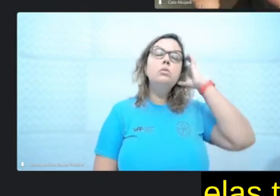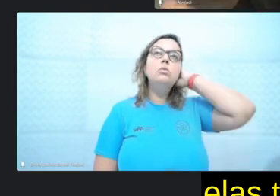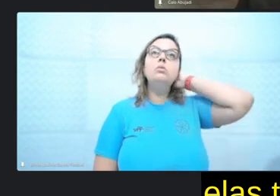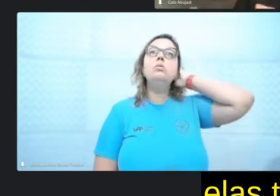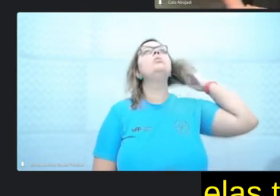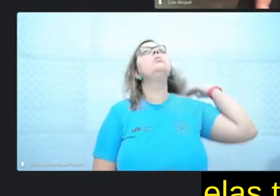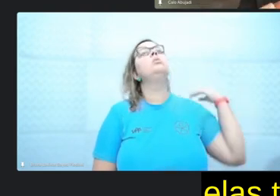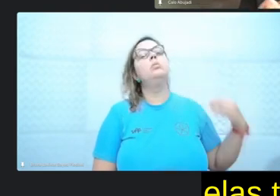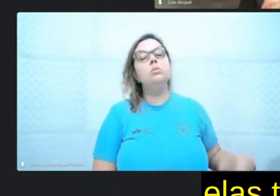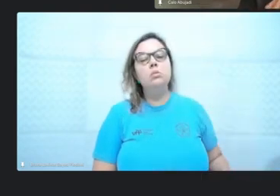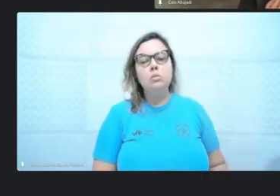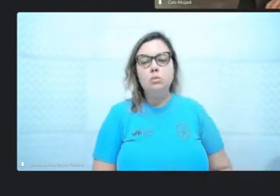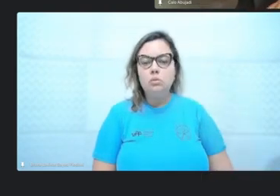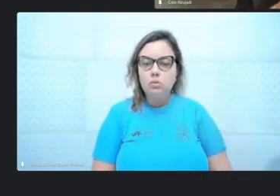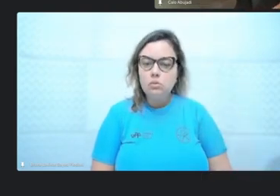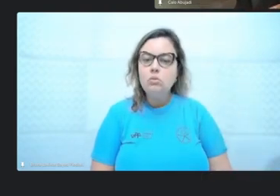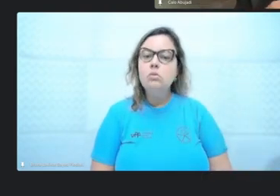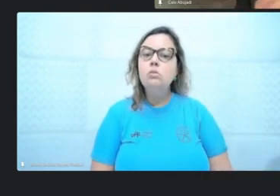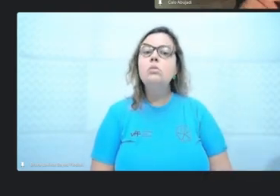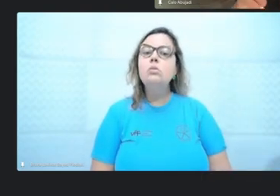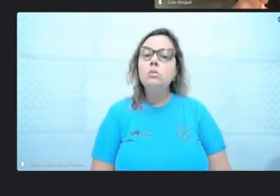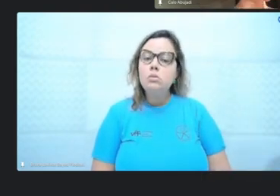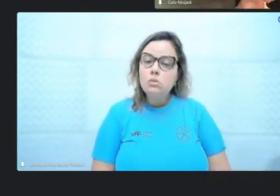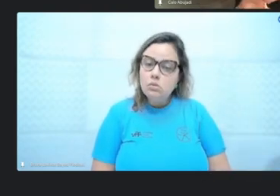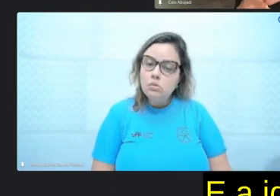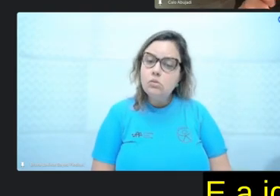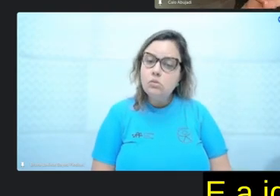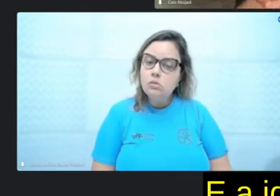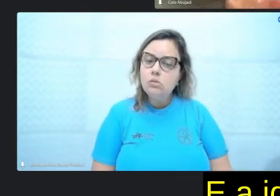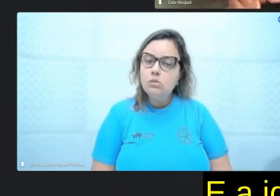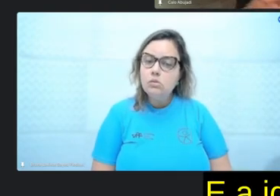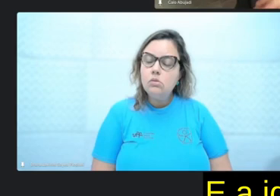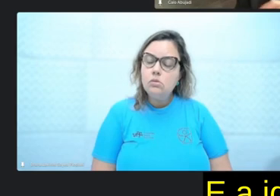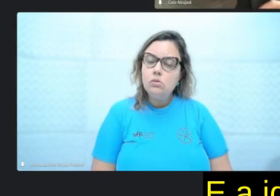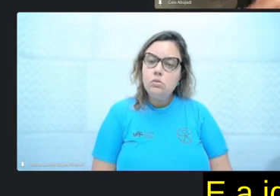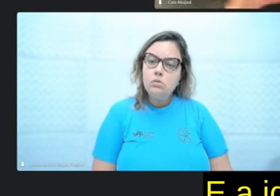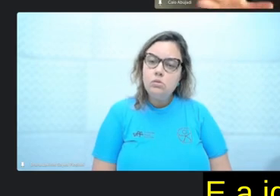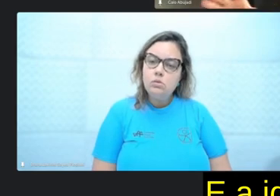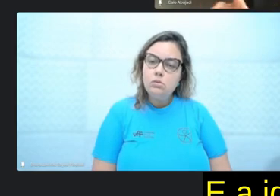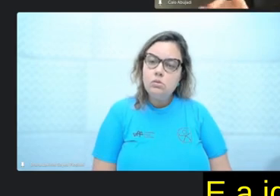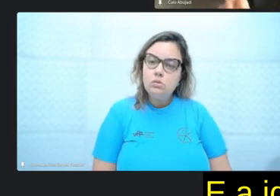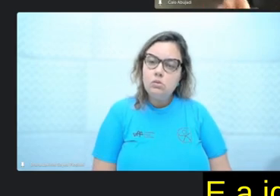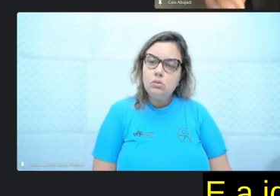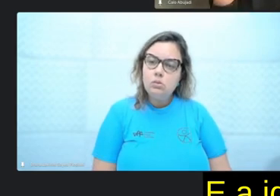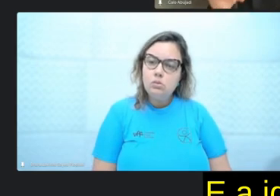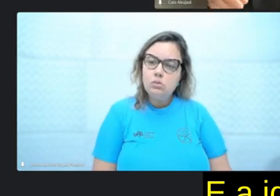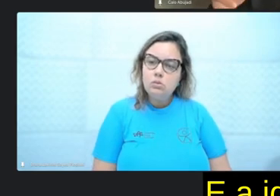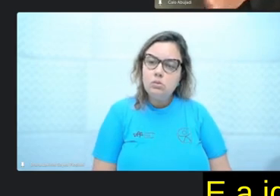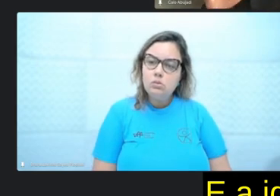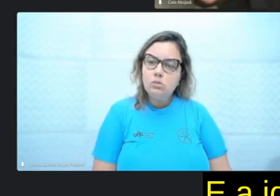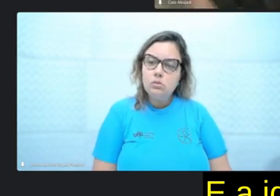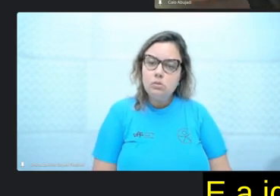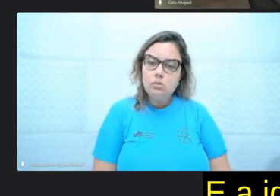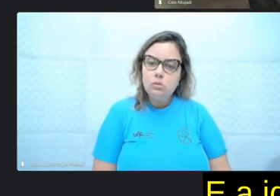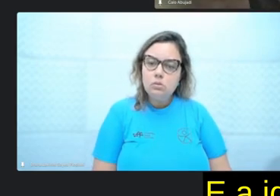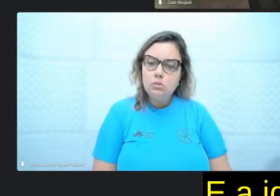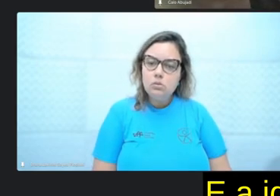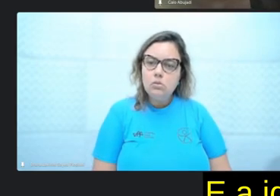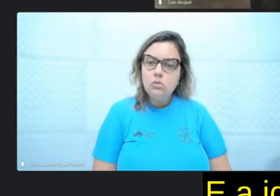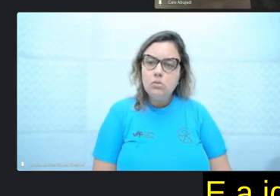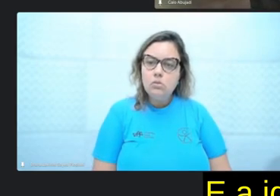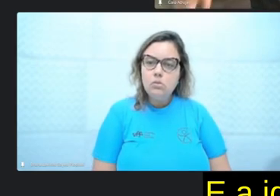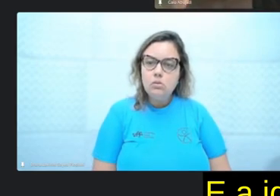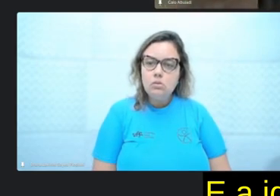semelhante a um padrão masculino, né? E a ideia que está saindo hoje é outra. Existe